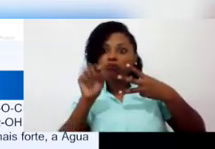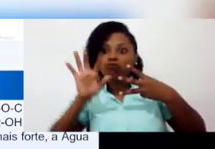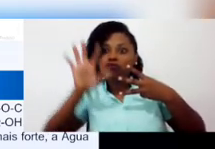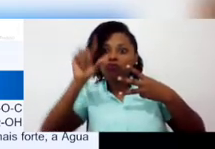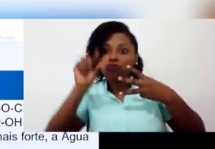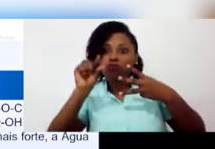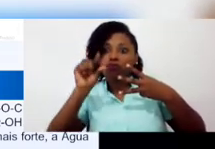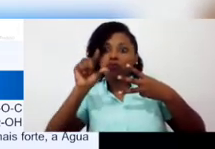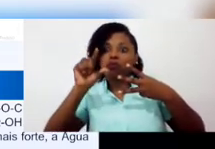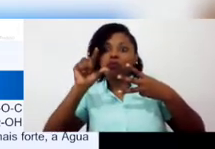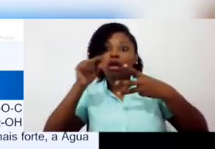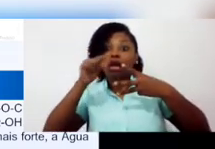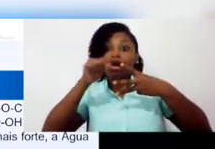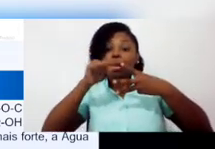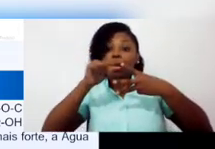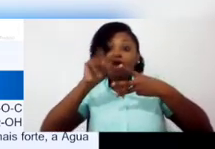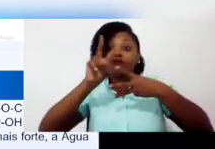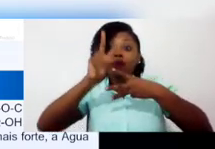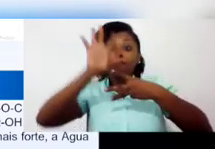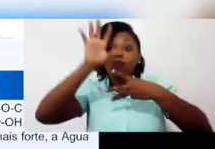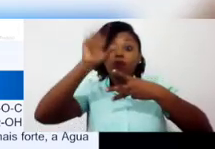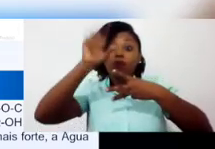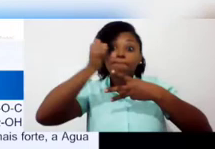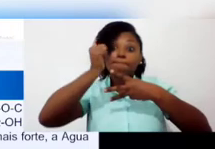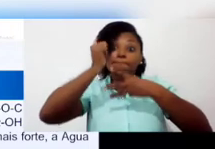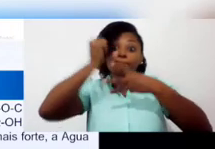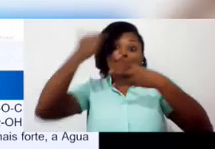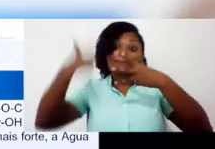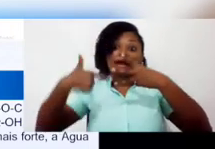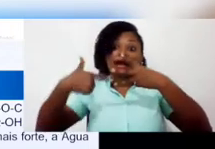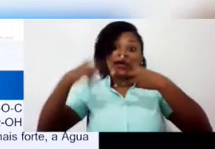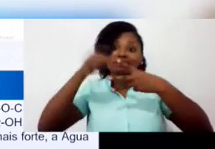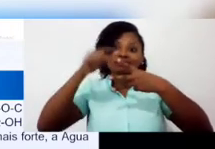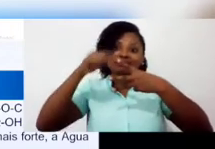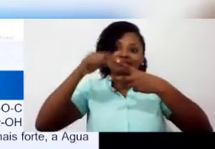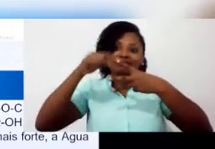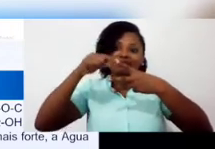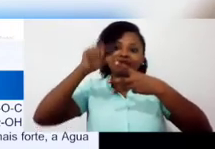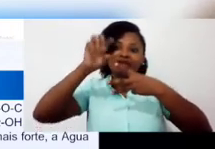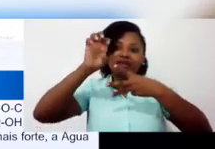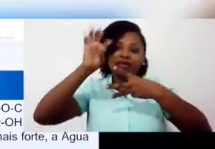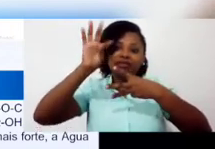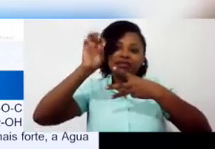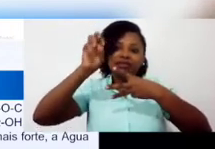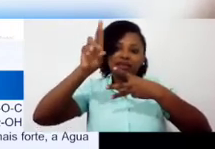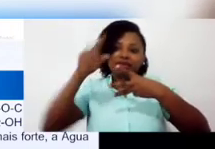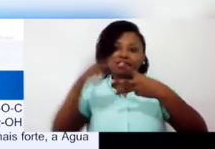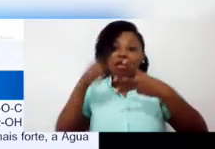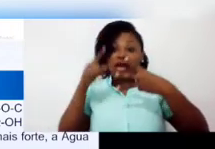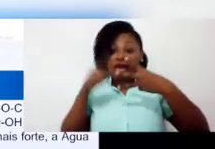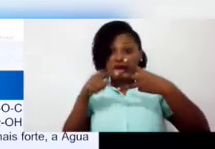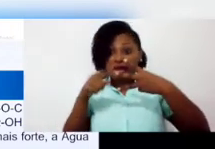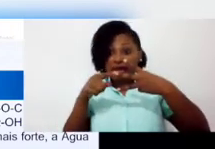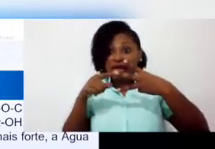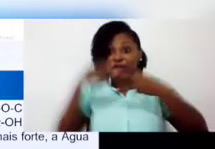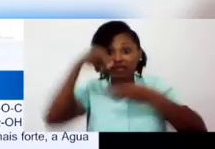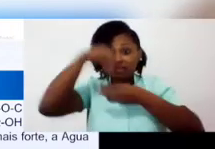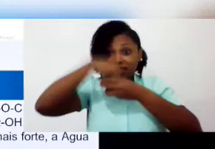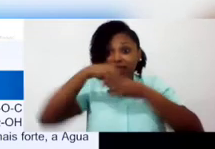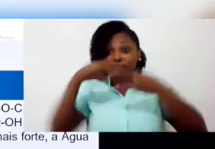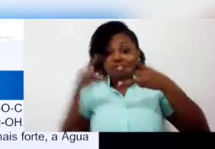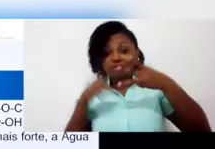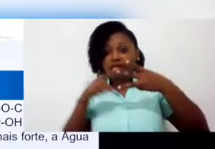ligação de hidrogênio é a ligação mais forte, tá ok? O álcool, ele tem uma parte apolar